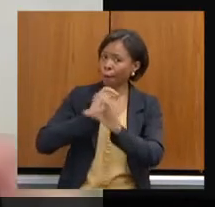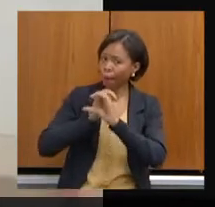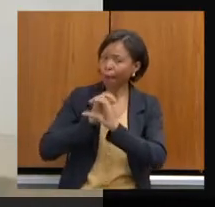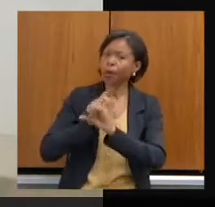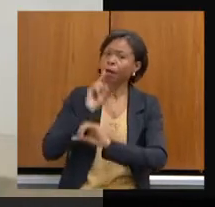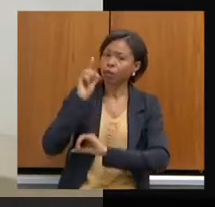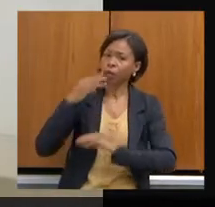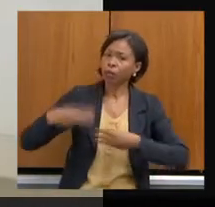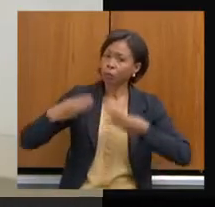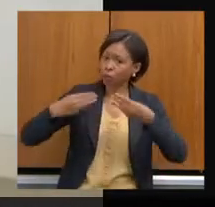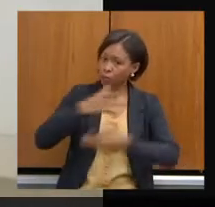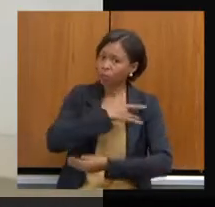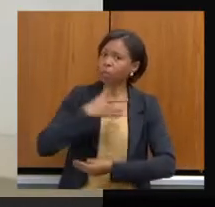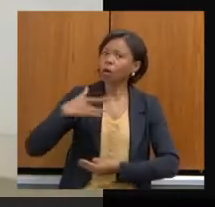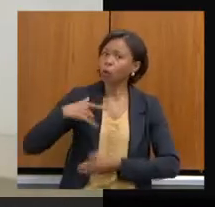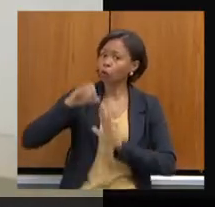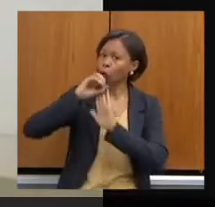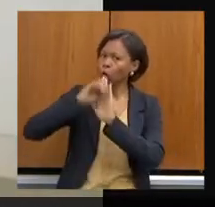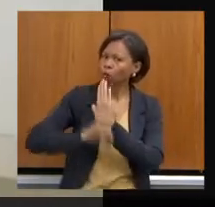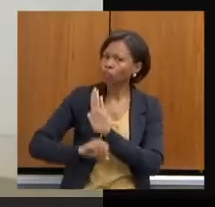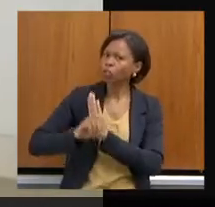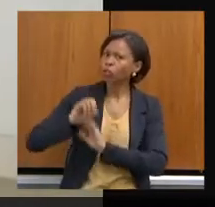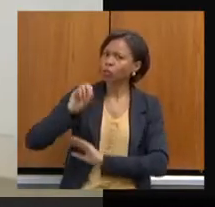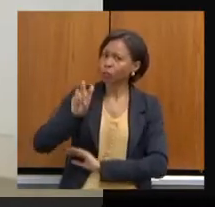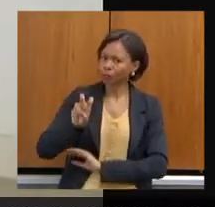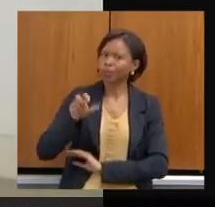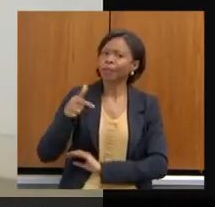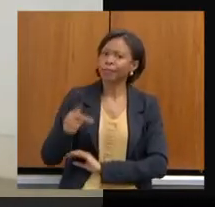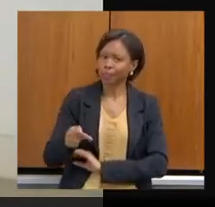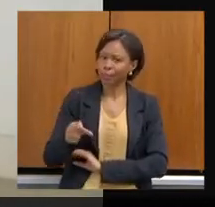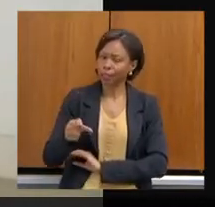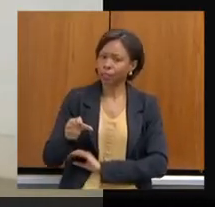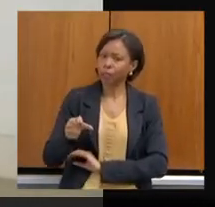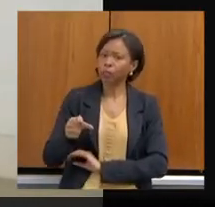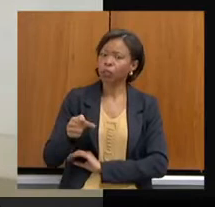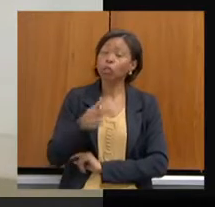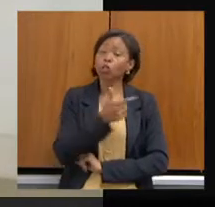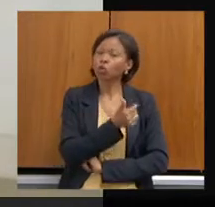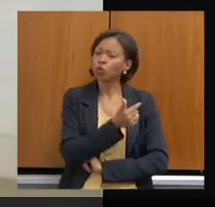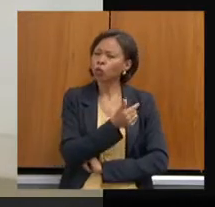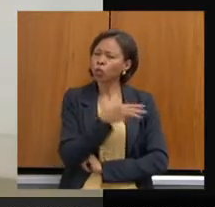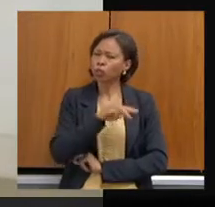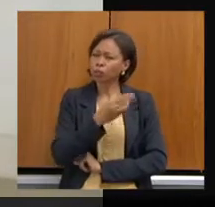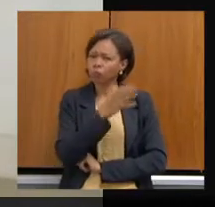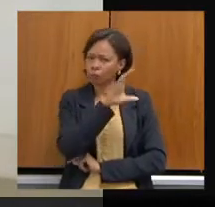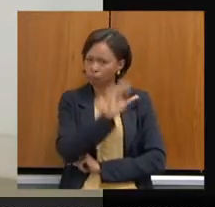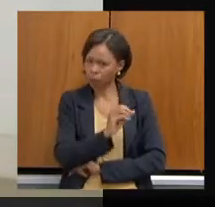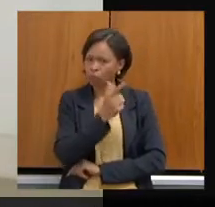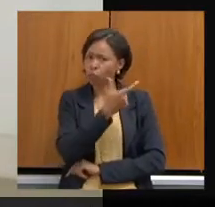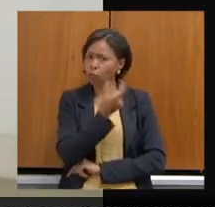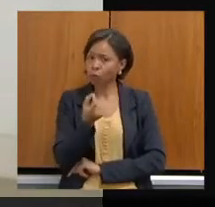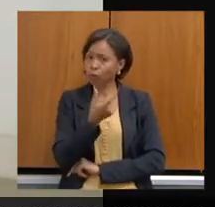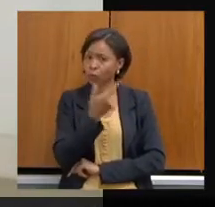Ofício de nº 57 secretário 12mar E